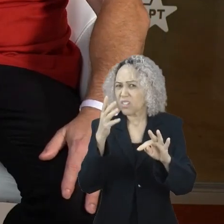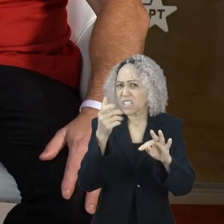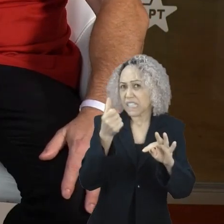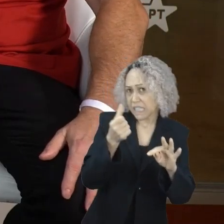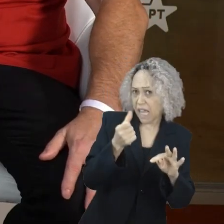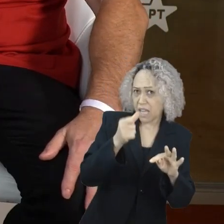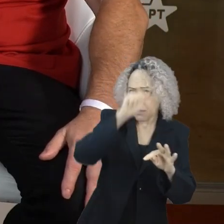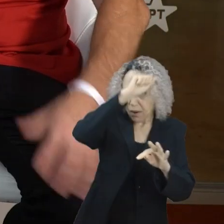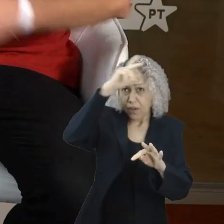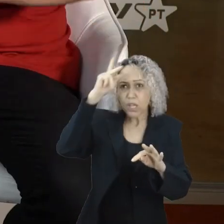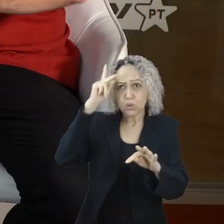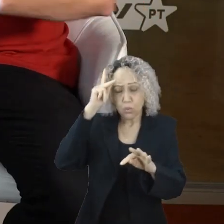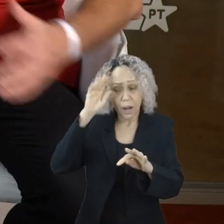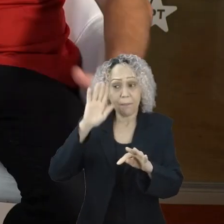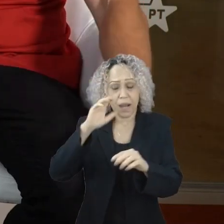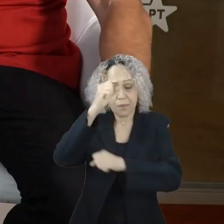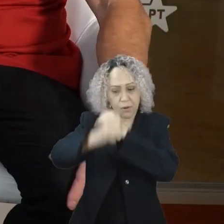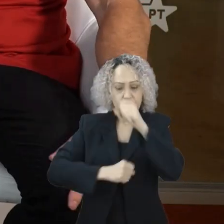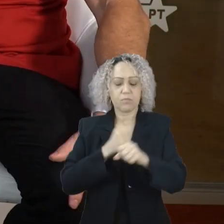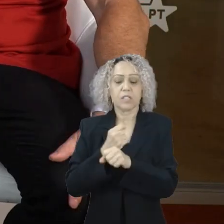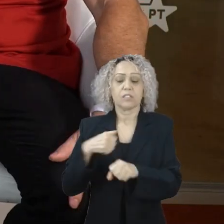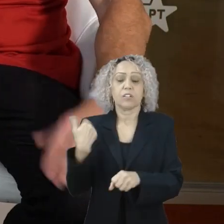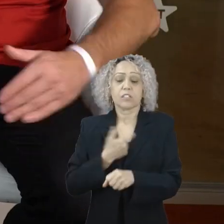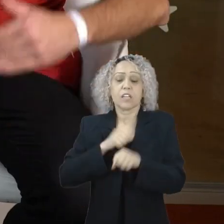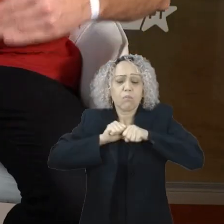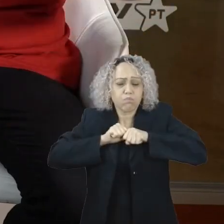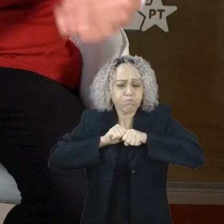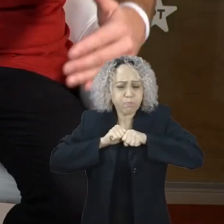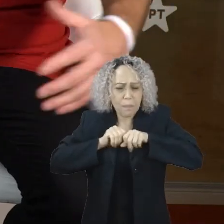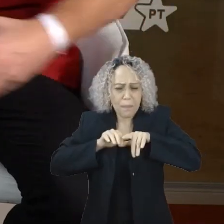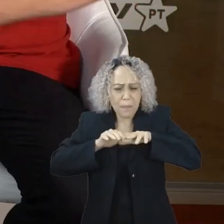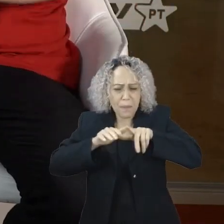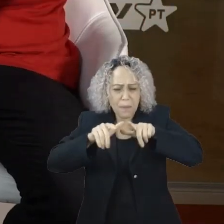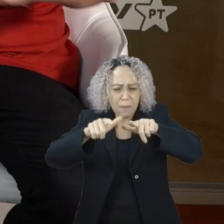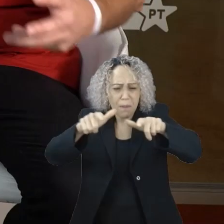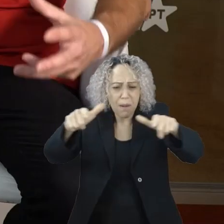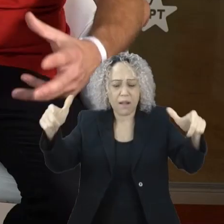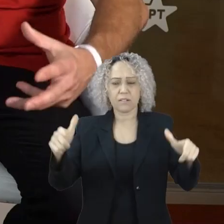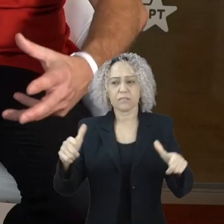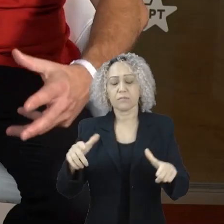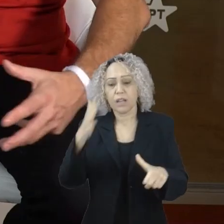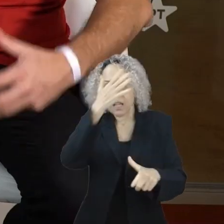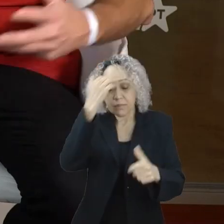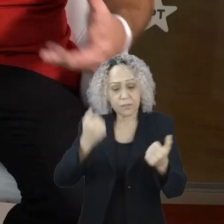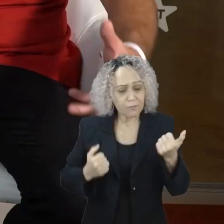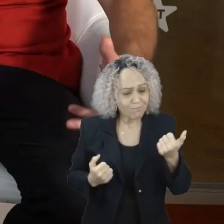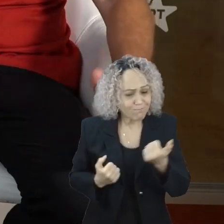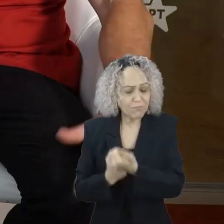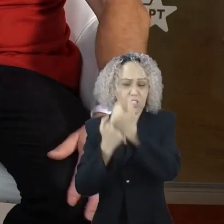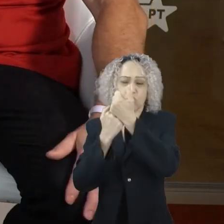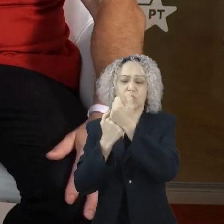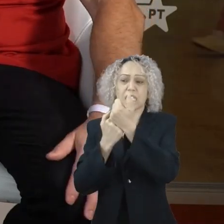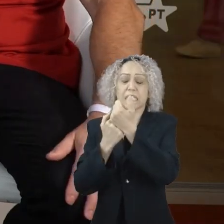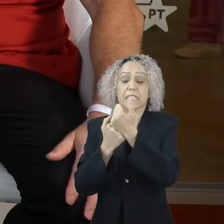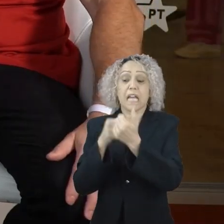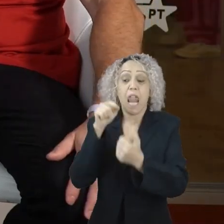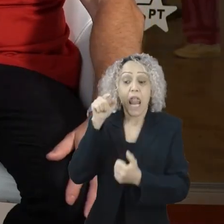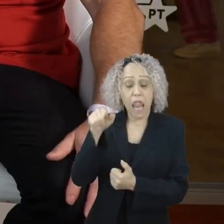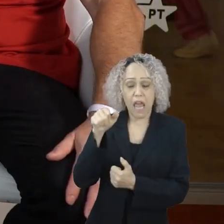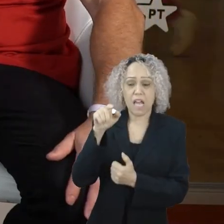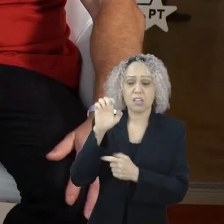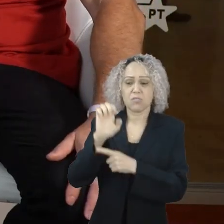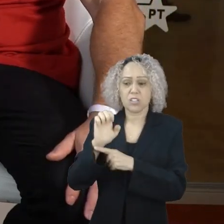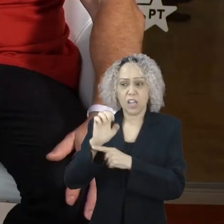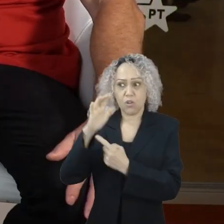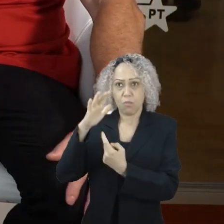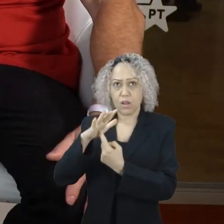muito esse número e vamos ajudar a eleger aliados que possam nos dar a condição, num estado tão difícil e que o resultado foi tão